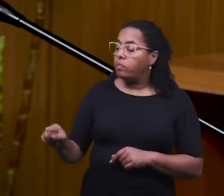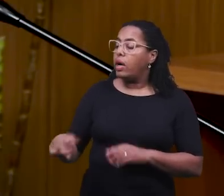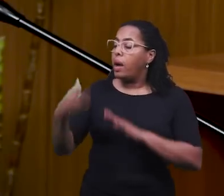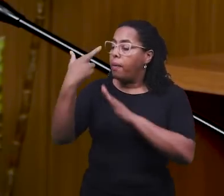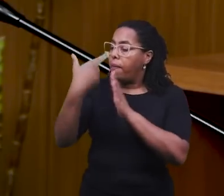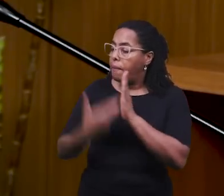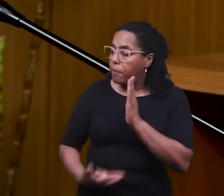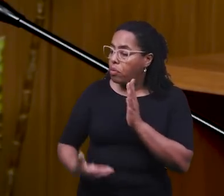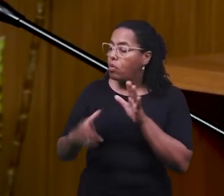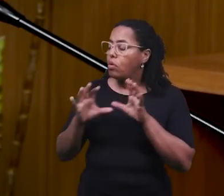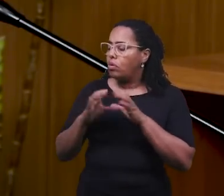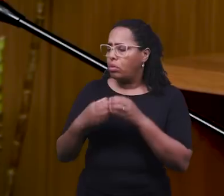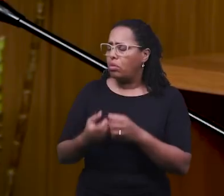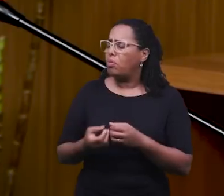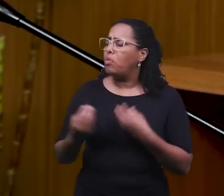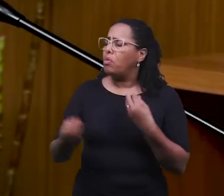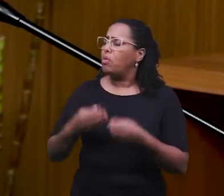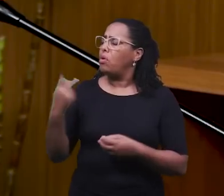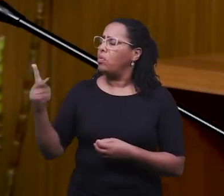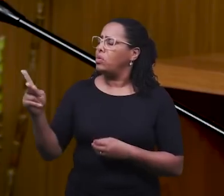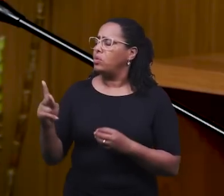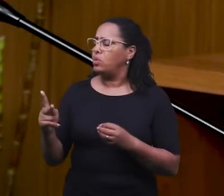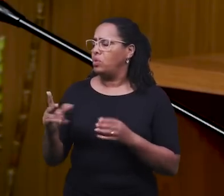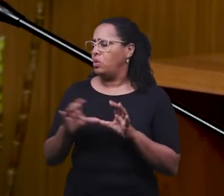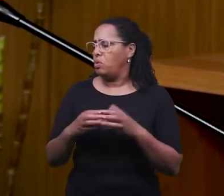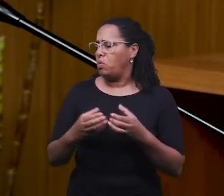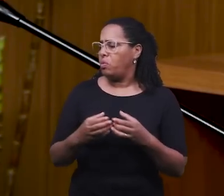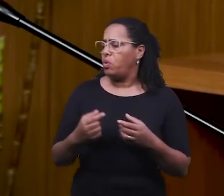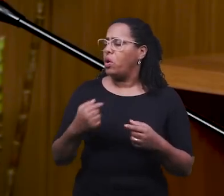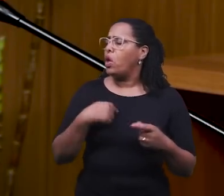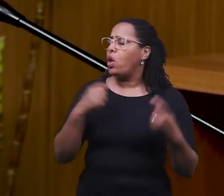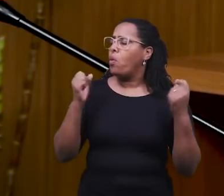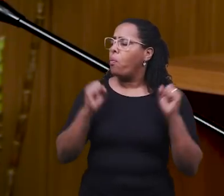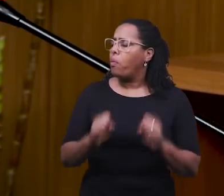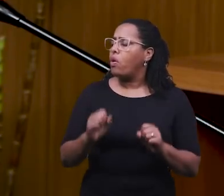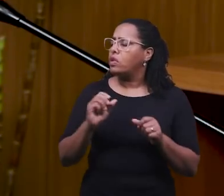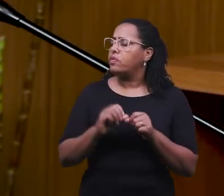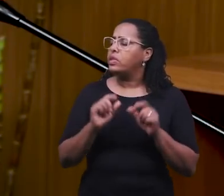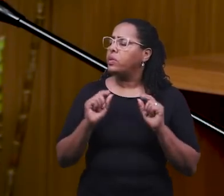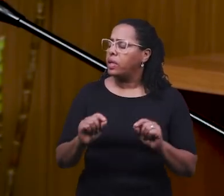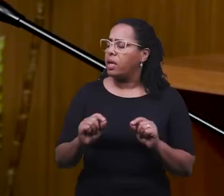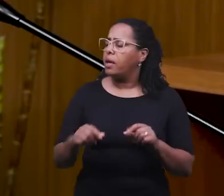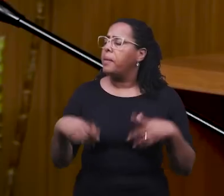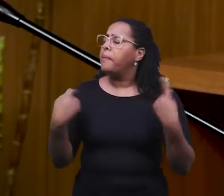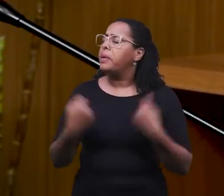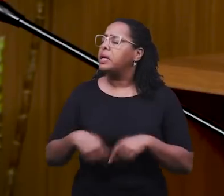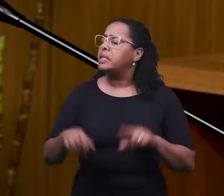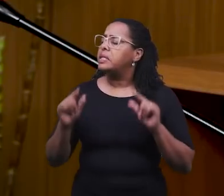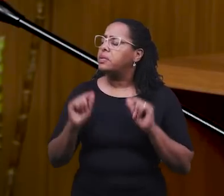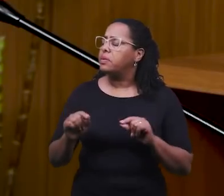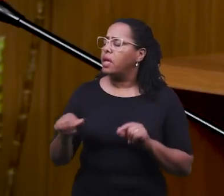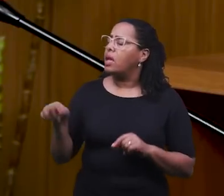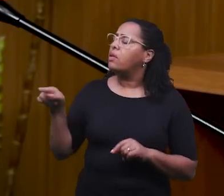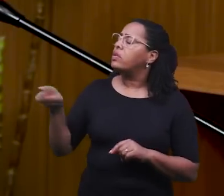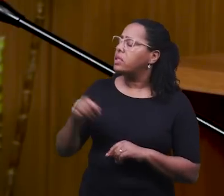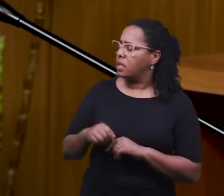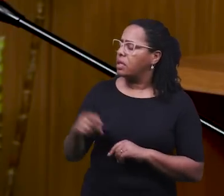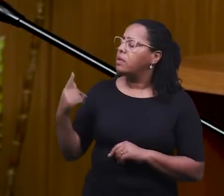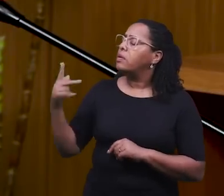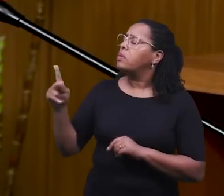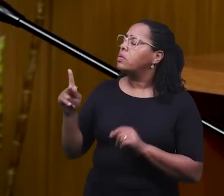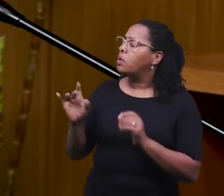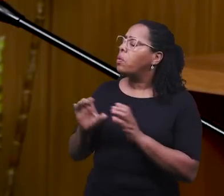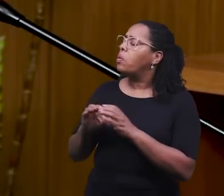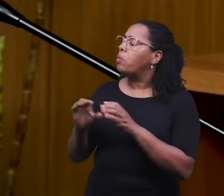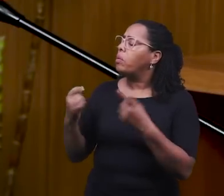Como é que está seu grupo? Há alguma necessidade aqui? Alguma coisa que eu posso fazer? Alguma necessidade material aqui? Outro grupo, você aqui,